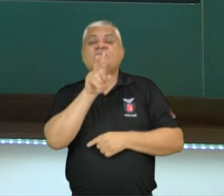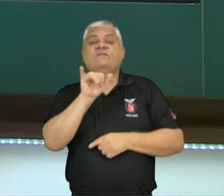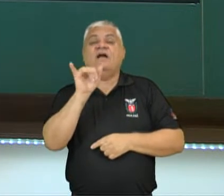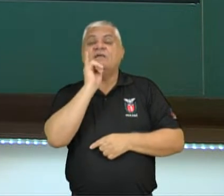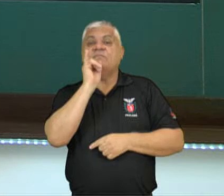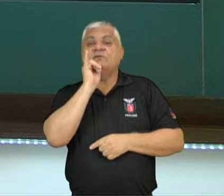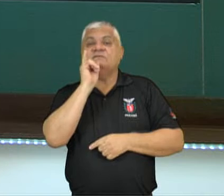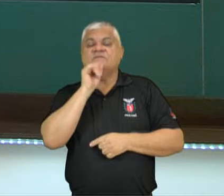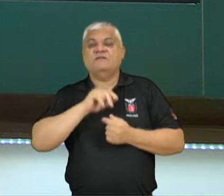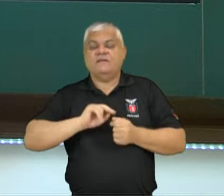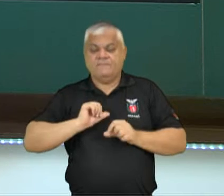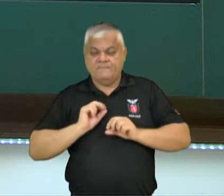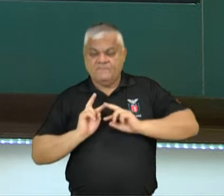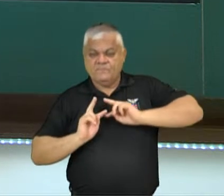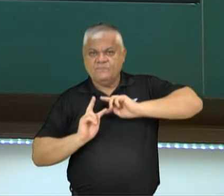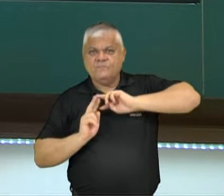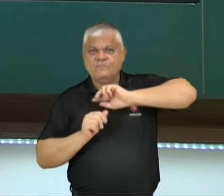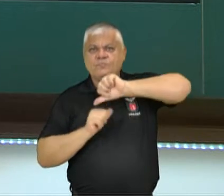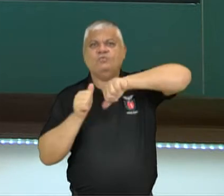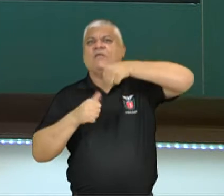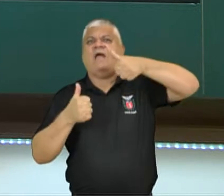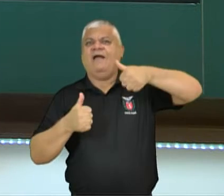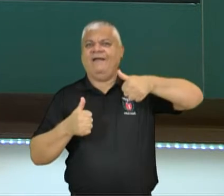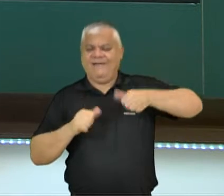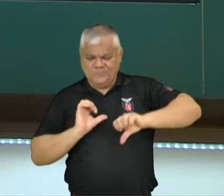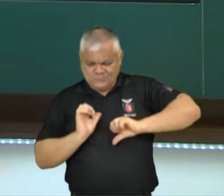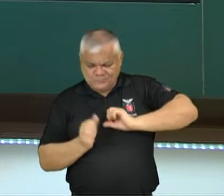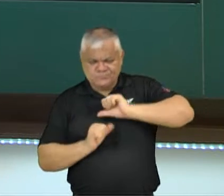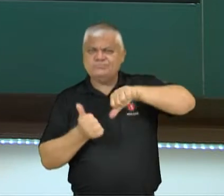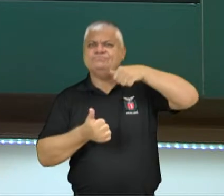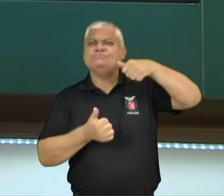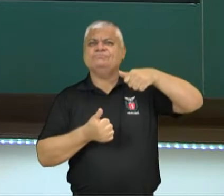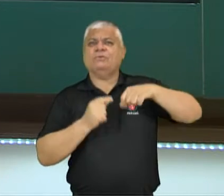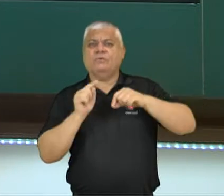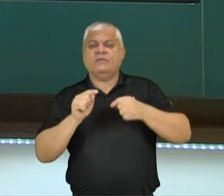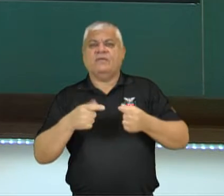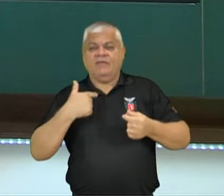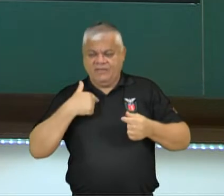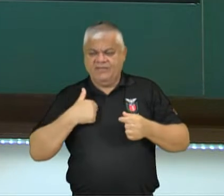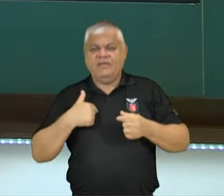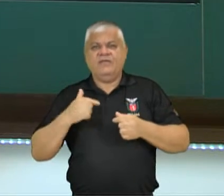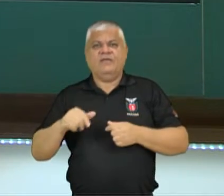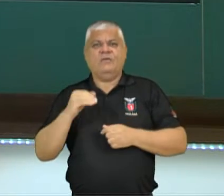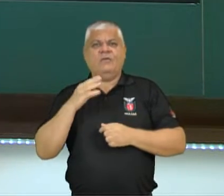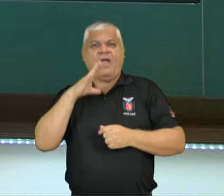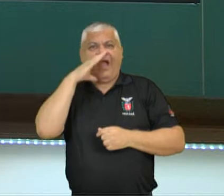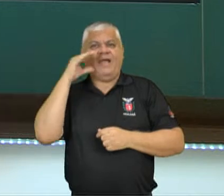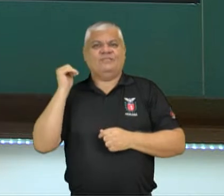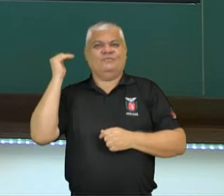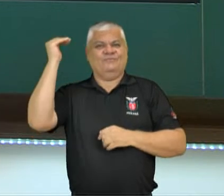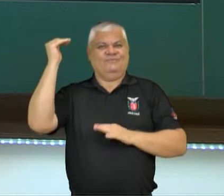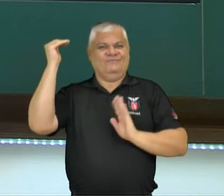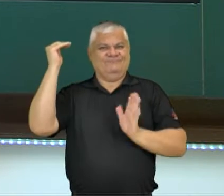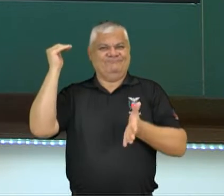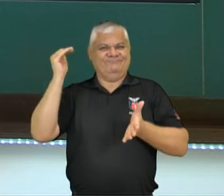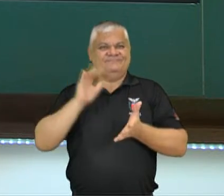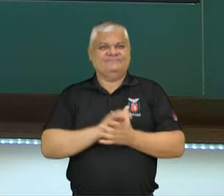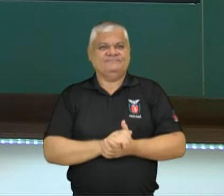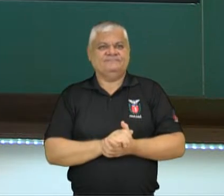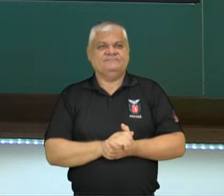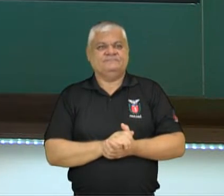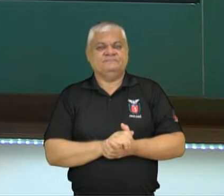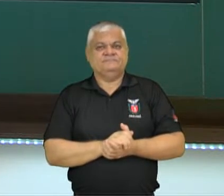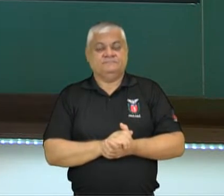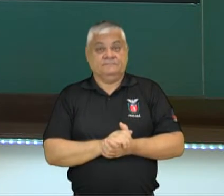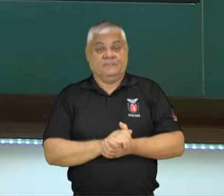nossa transição, elas vão fazer com que a gente vá para a fase, então, adulta da nossa vida.